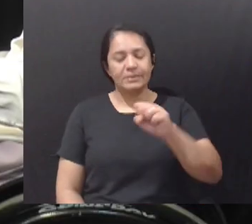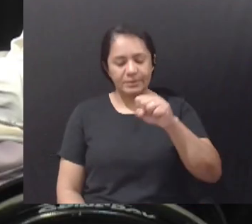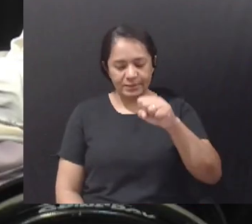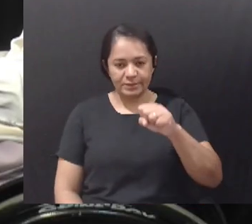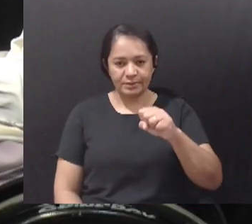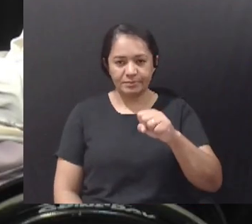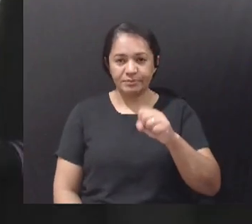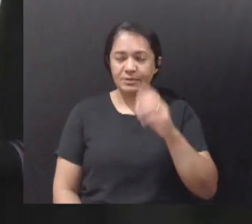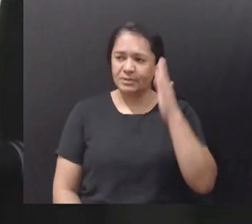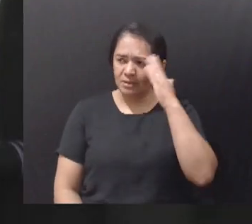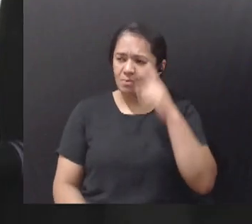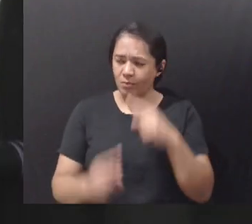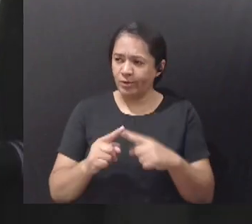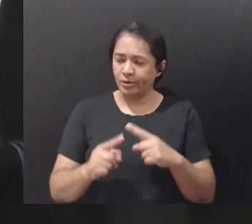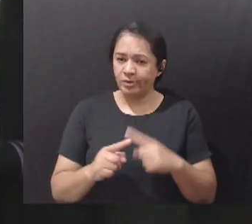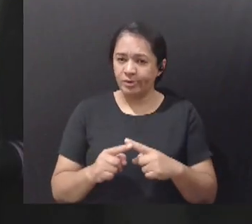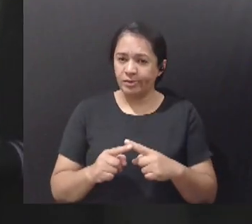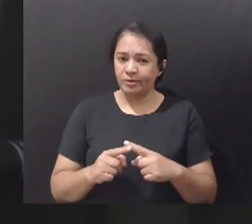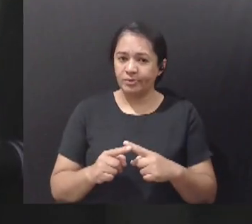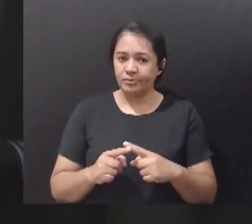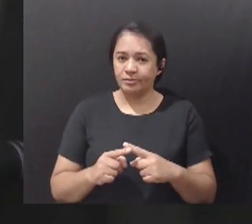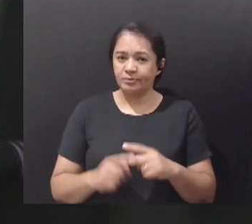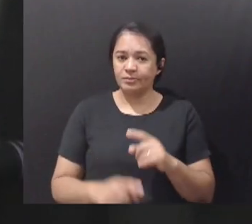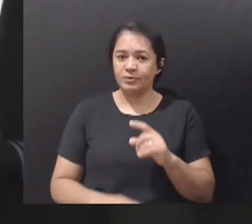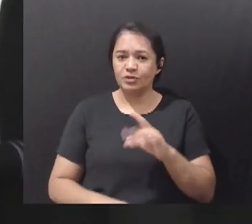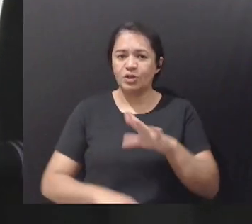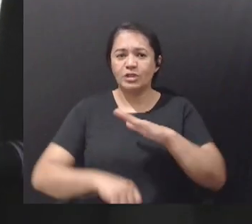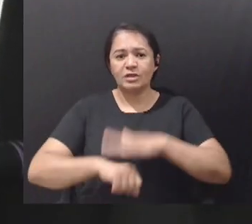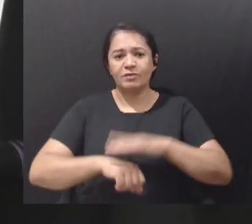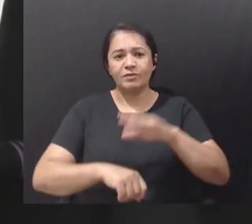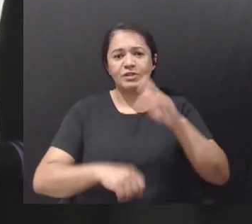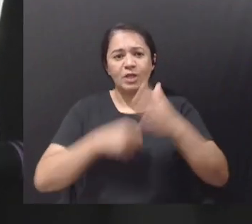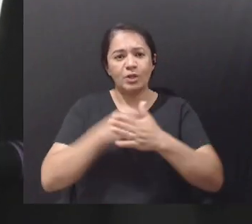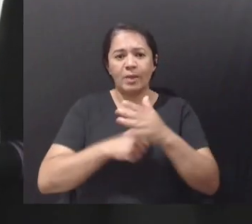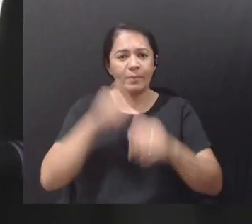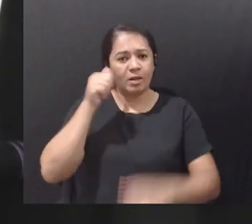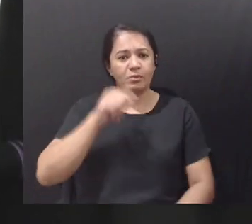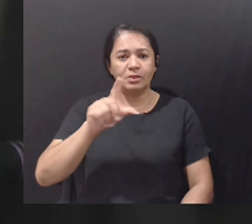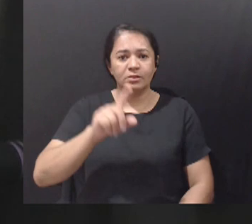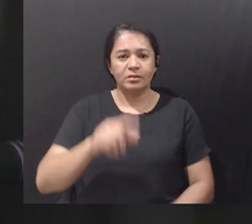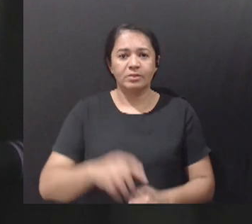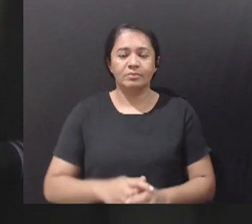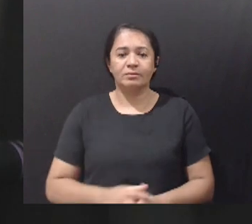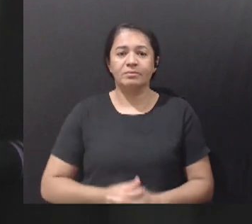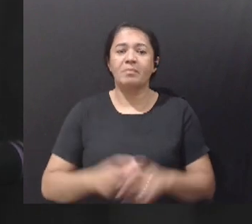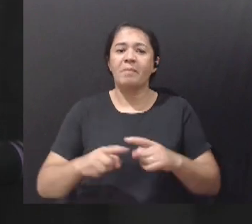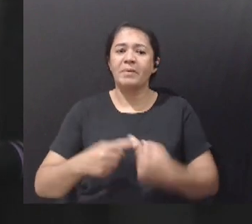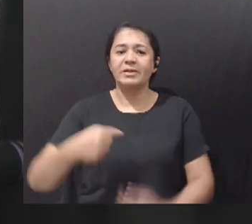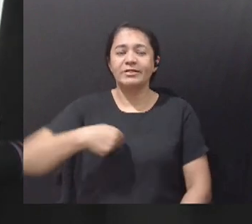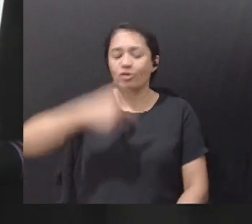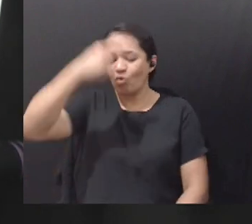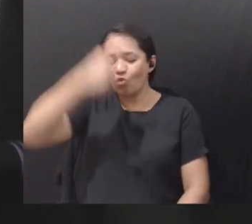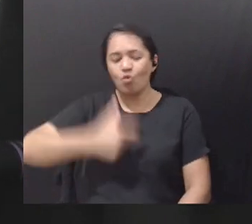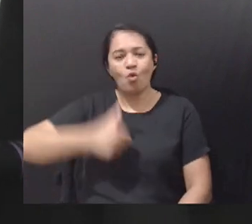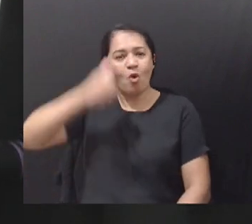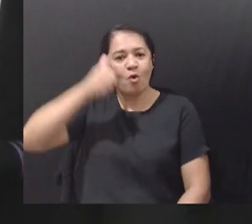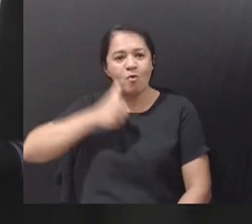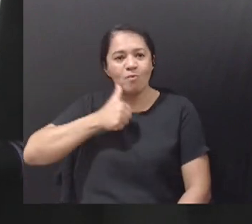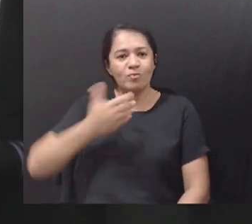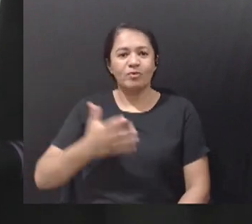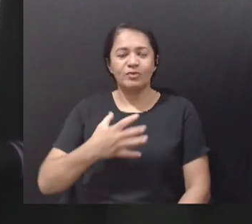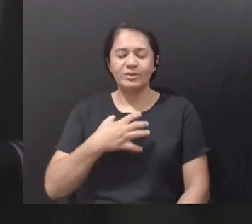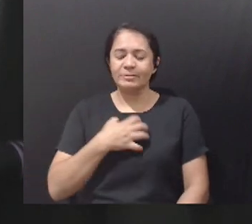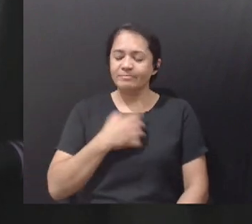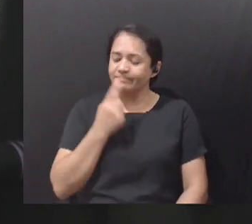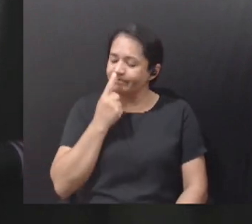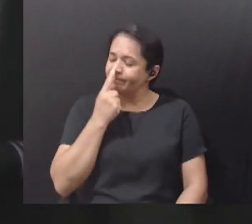porque não é só isso que faz você lutar pela mulher, mas eu também era mulher. Então você sente muito próximo da